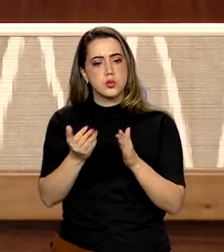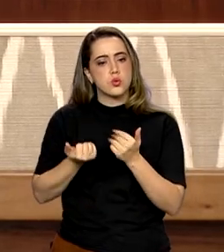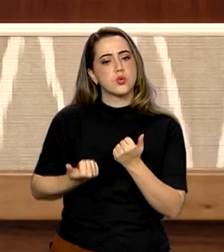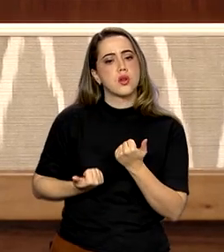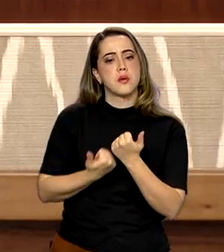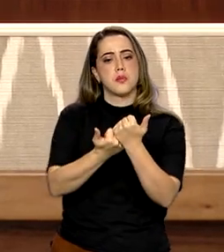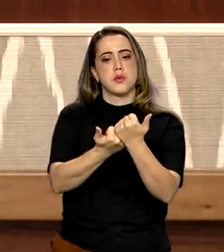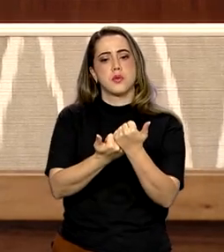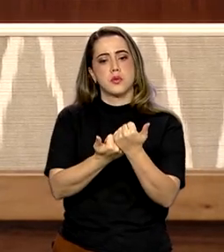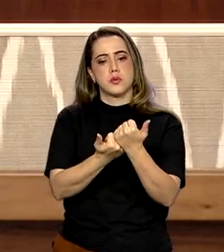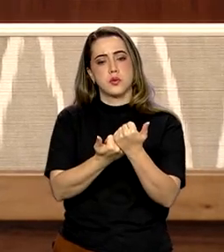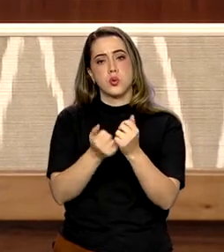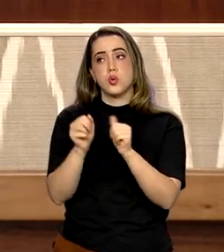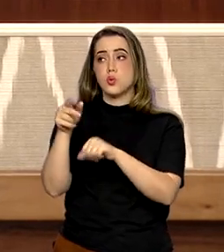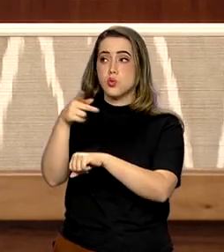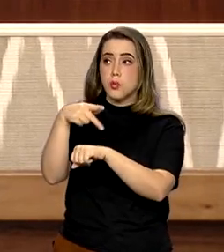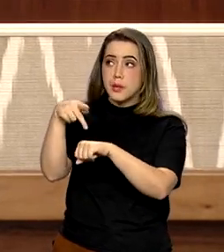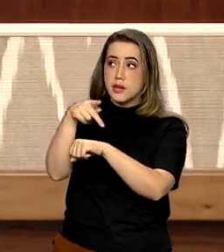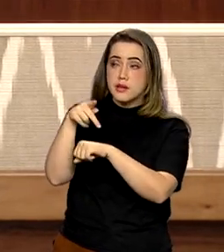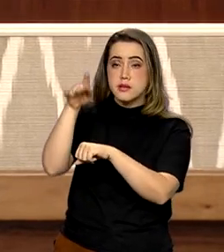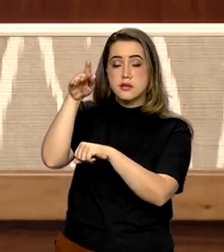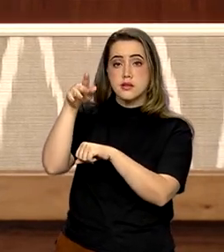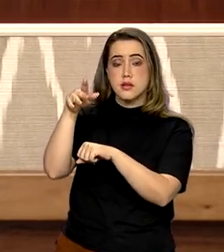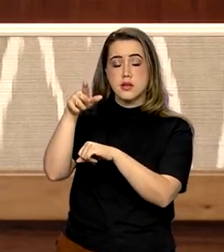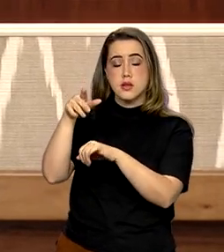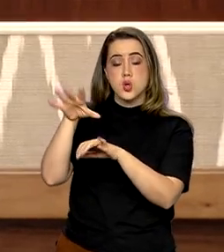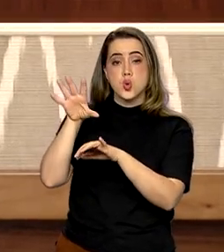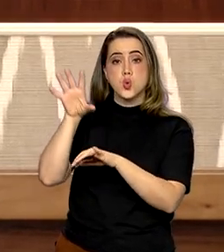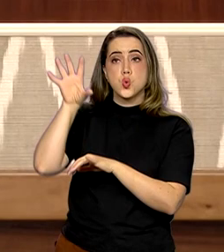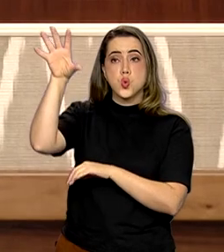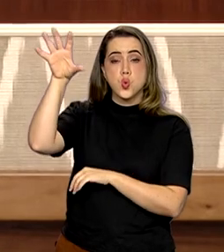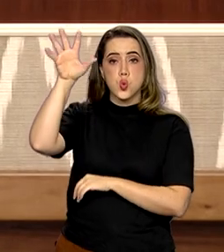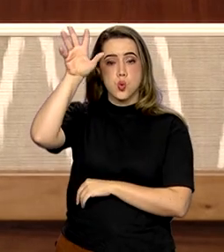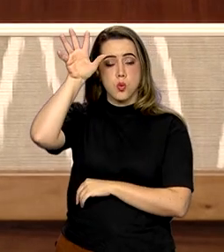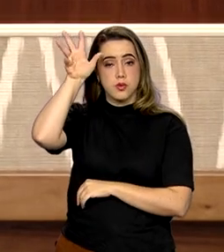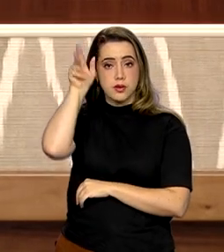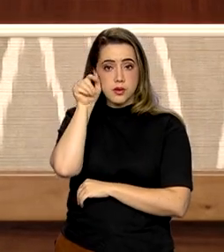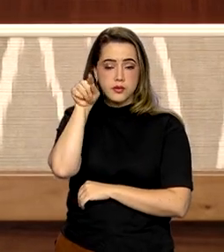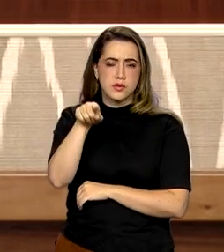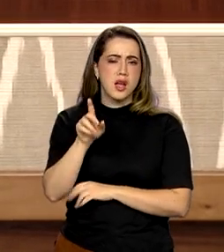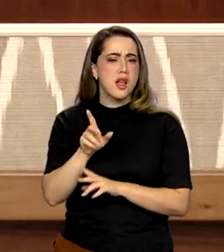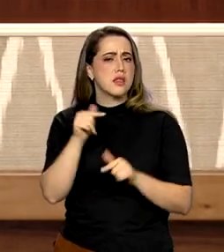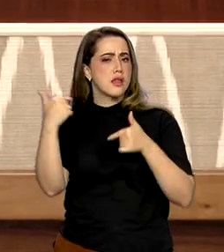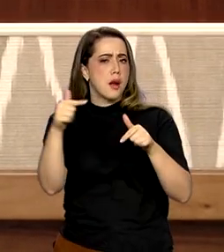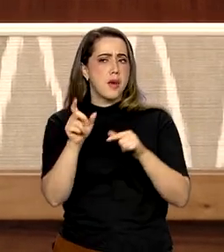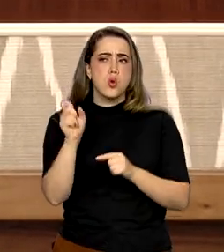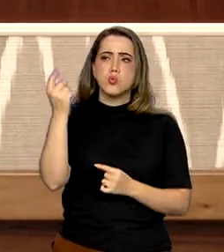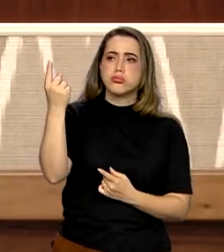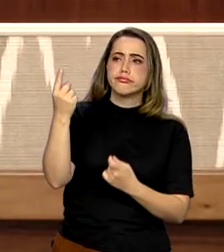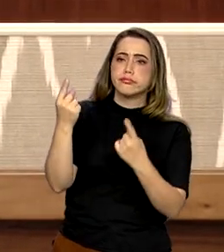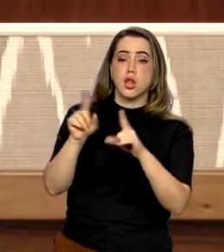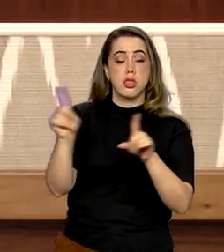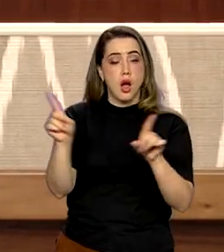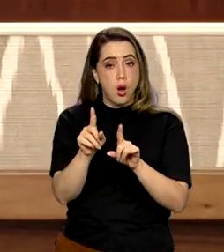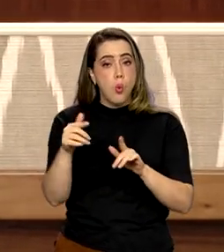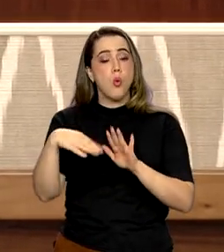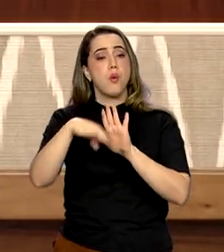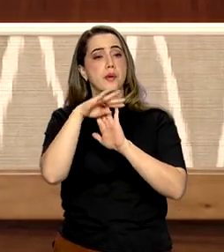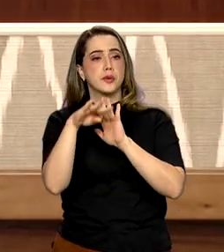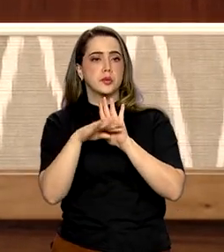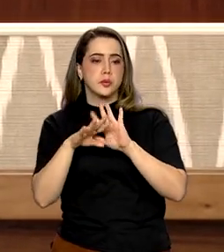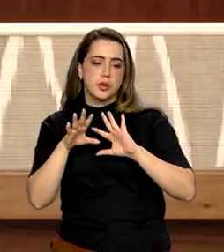cooperação com a África. Em vez de iniciativas pontuais e isoladas, o programa vai